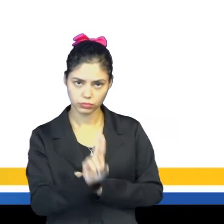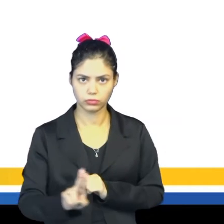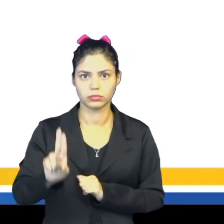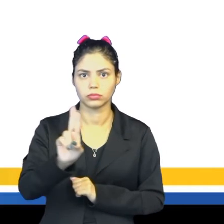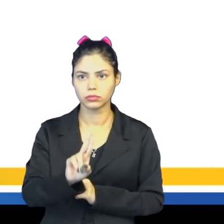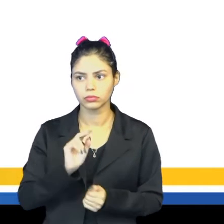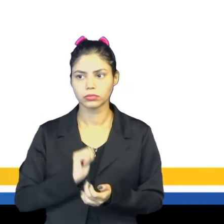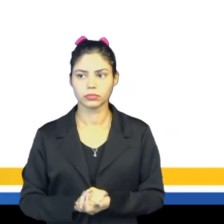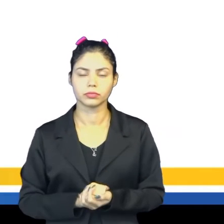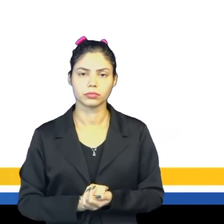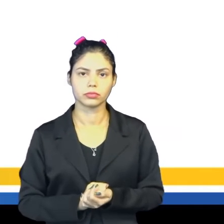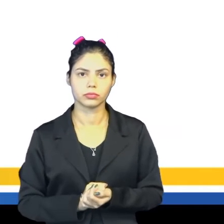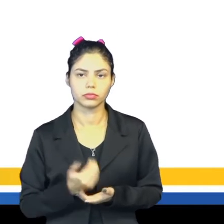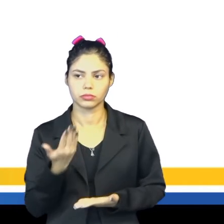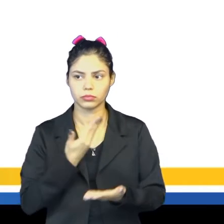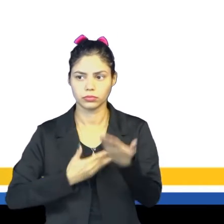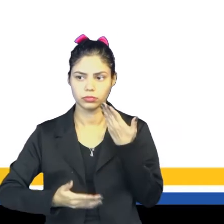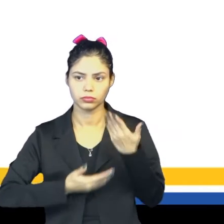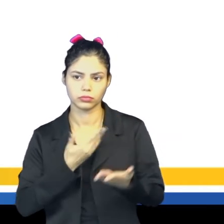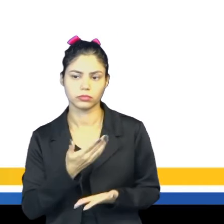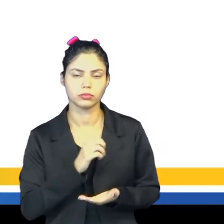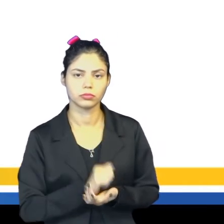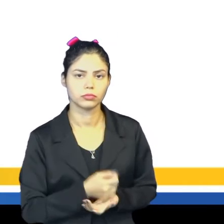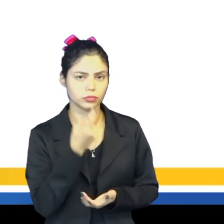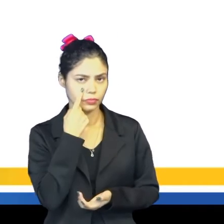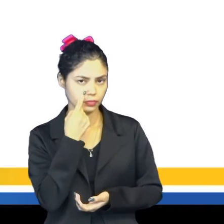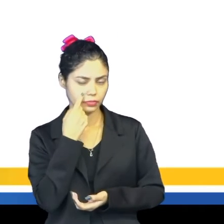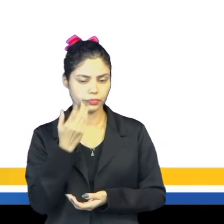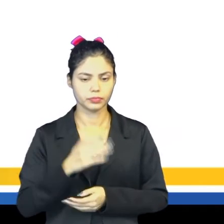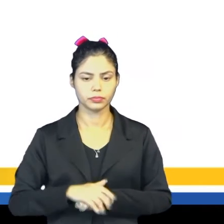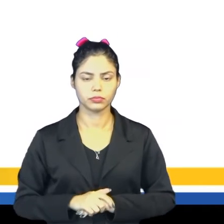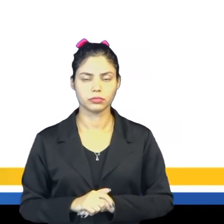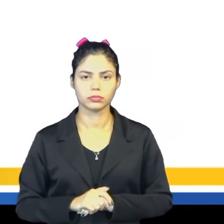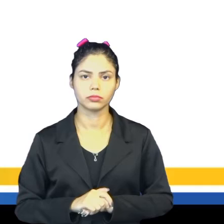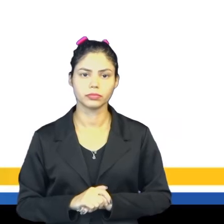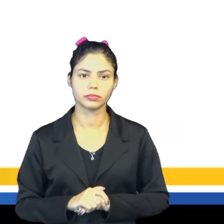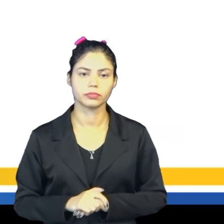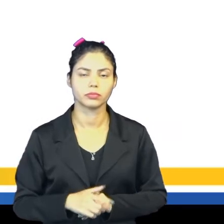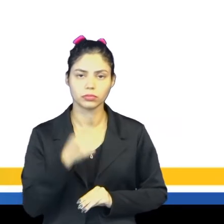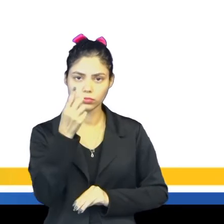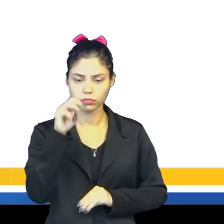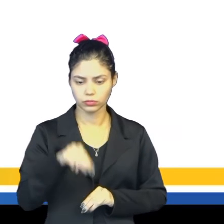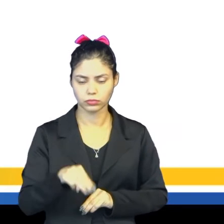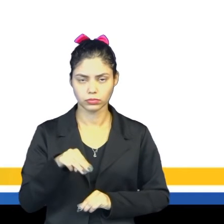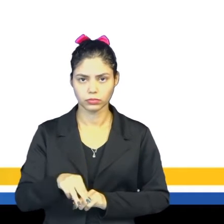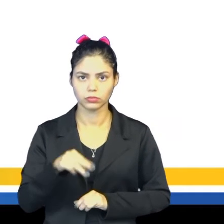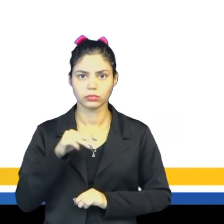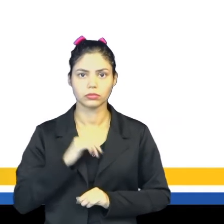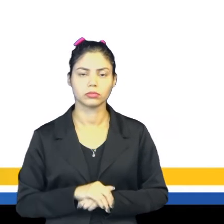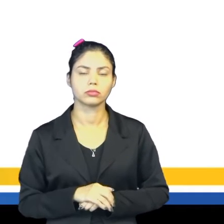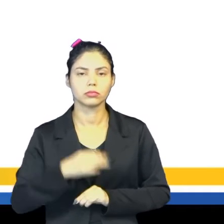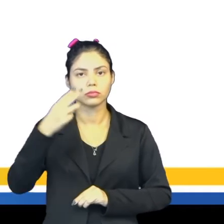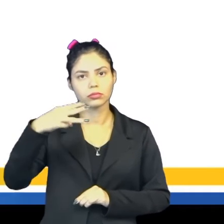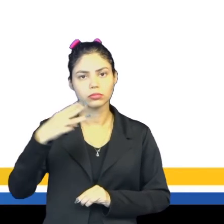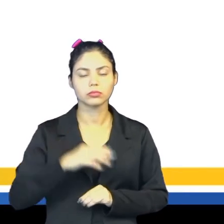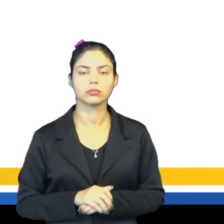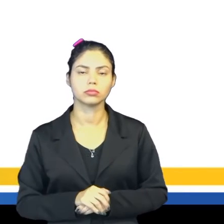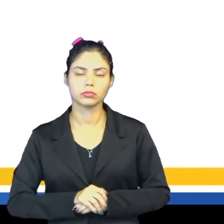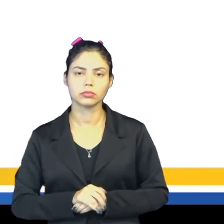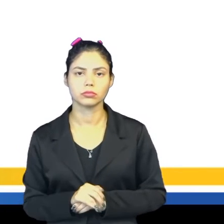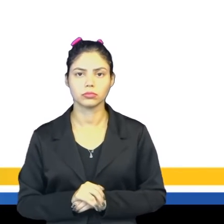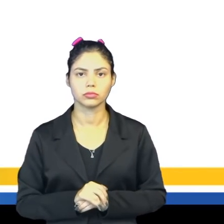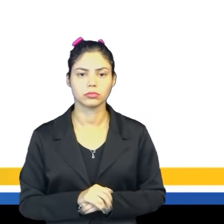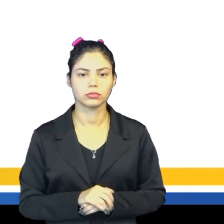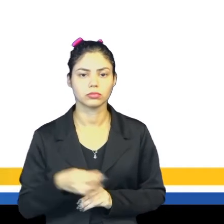utilizar as seguintes relações. Vejamos aí. 1 metro cúbico é